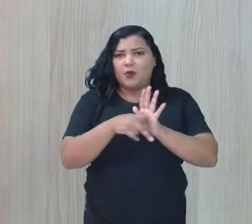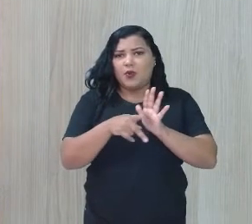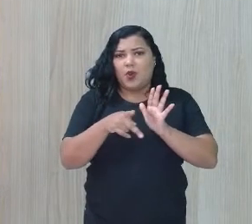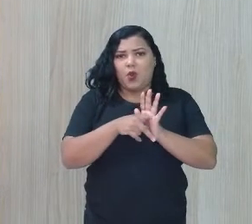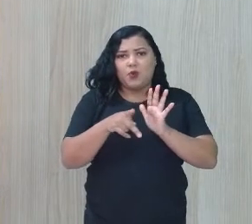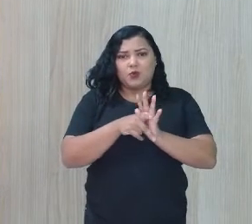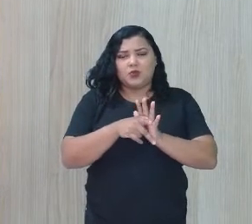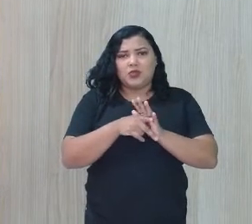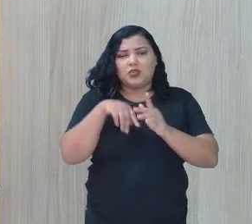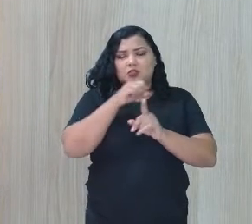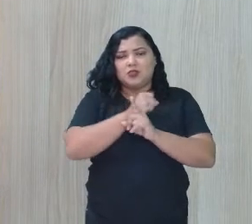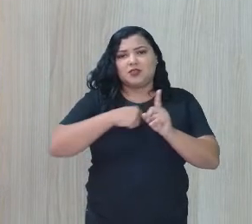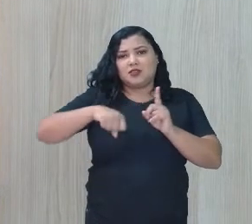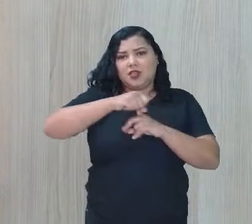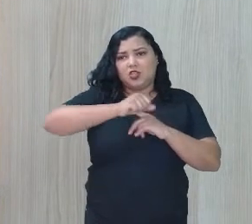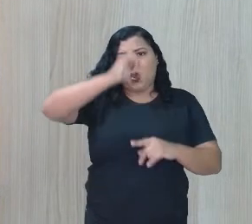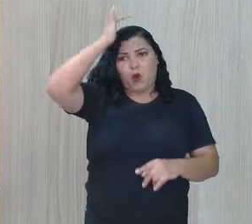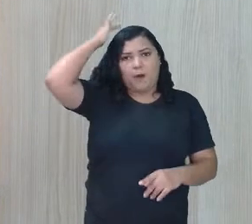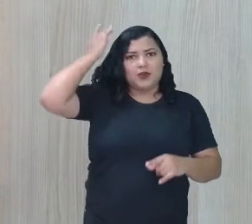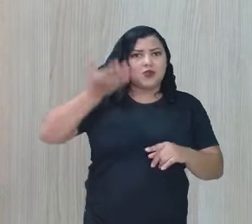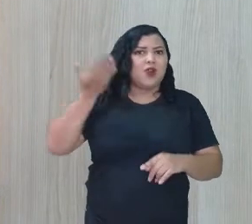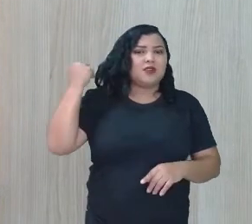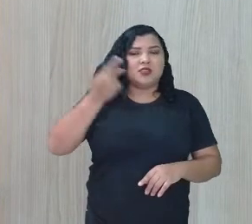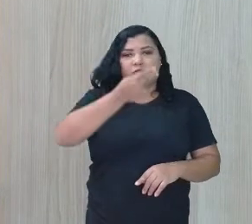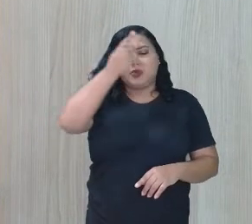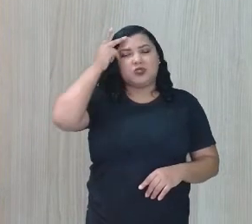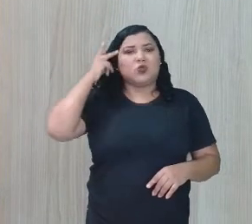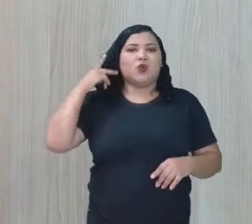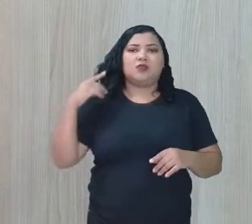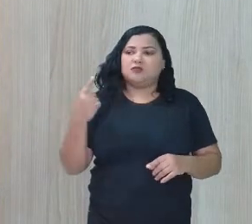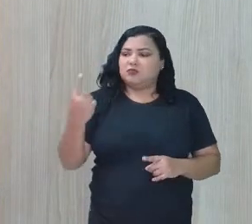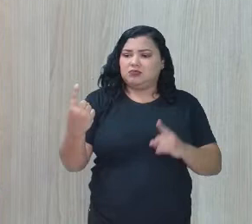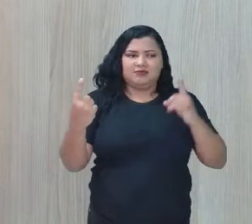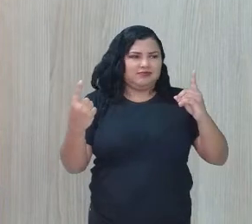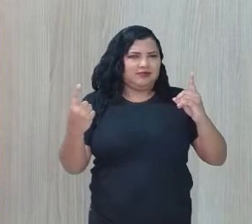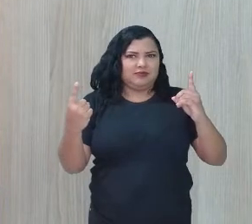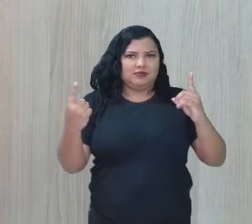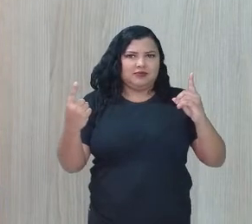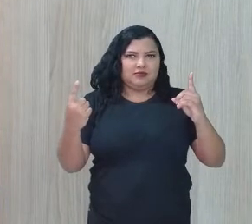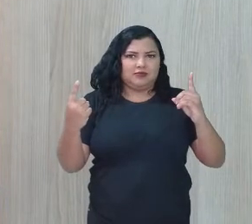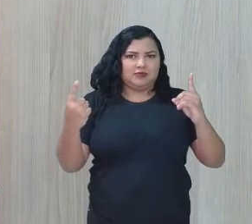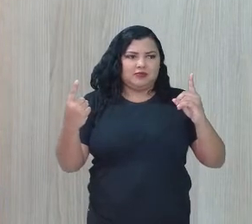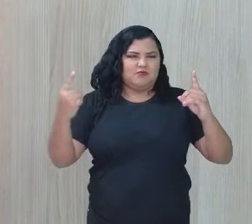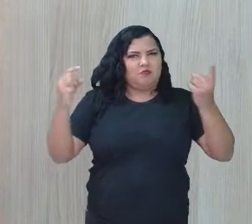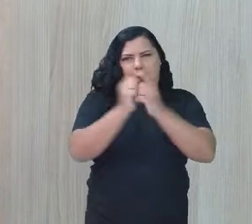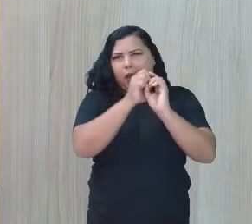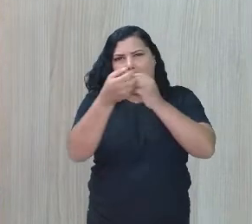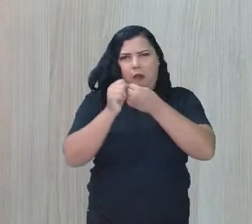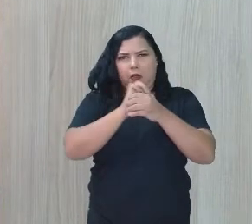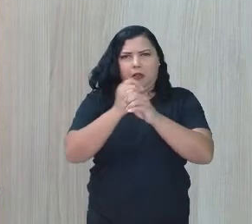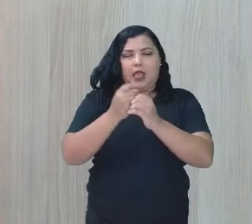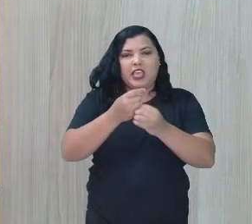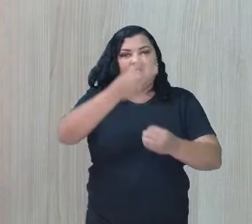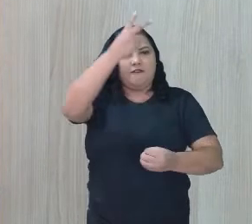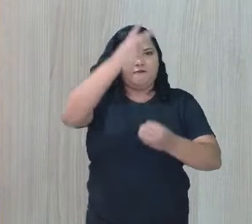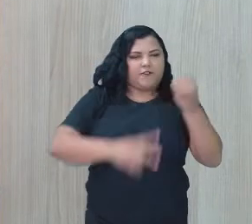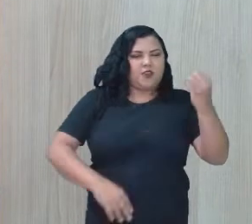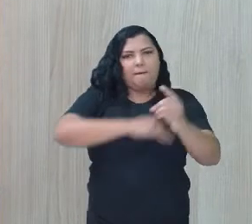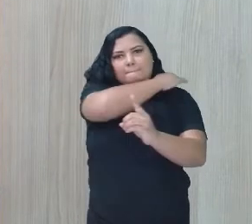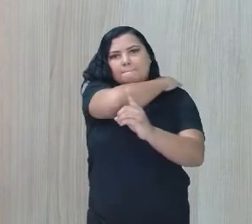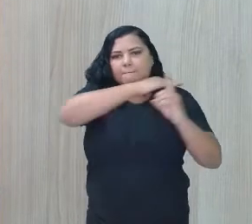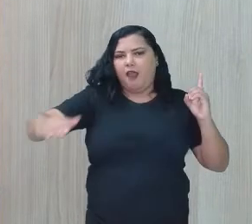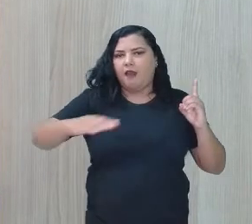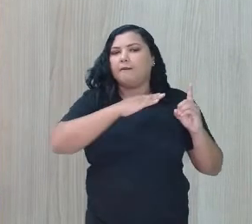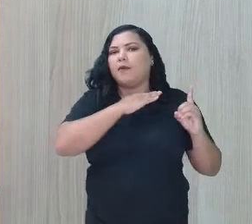um espetáculo que hoje é um espetáculo horrível. Naquele período as pessoas assistiam, se divertiam, aquelas pessoas se matando em lutas